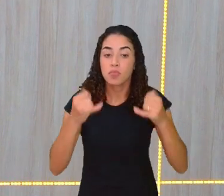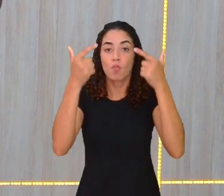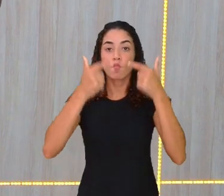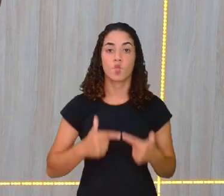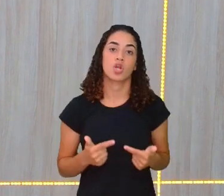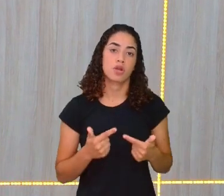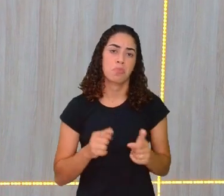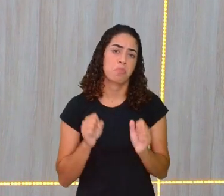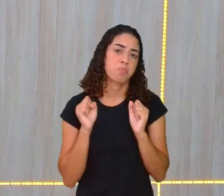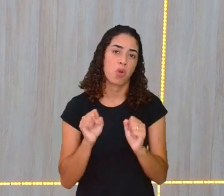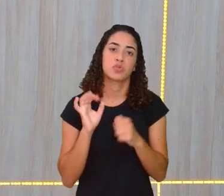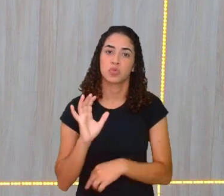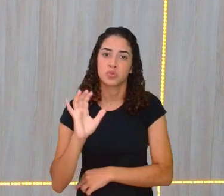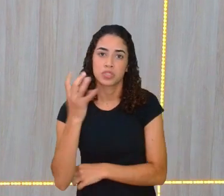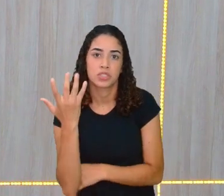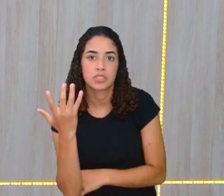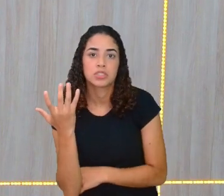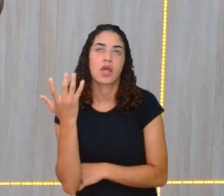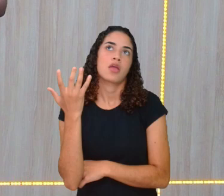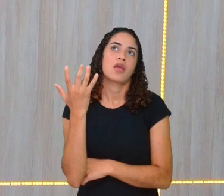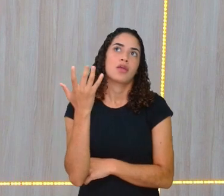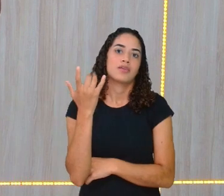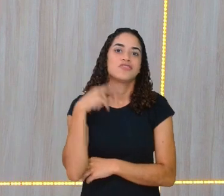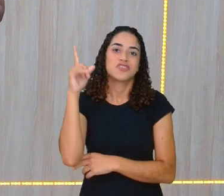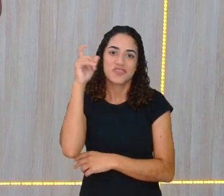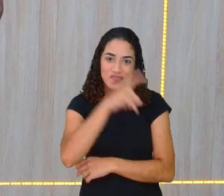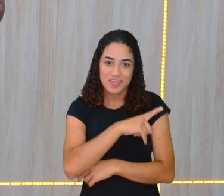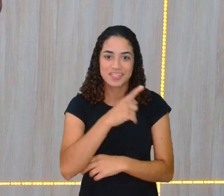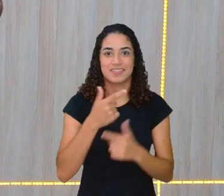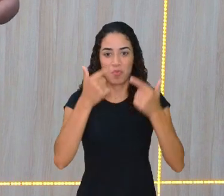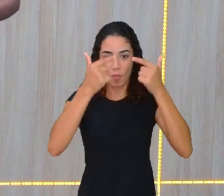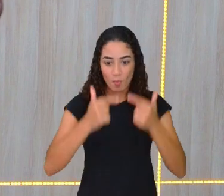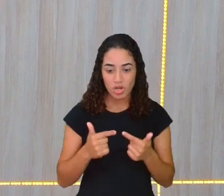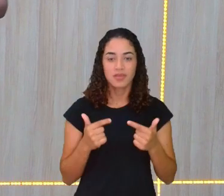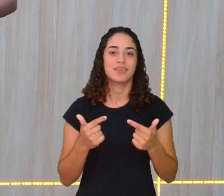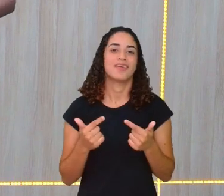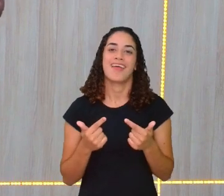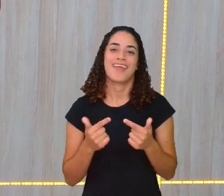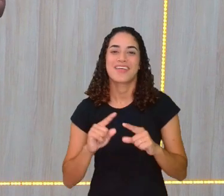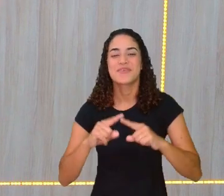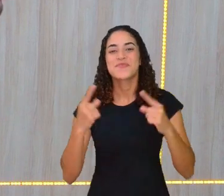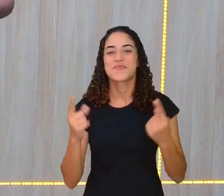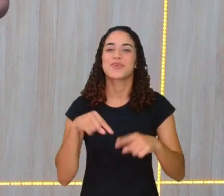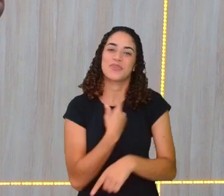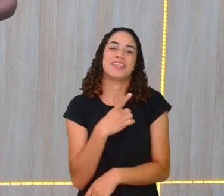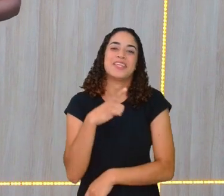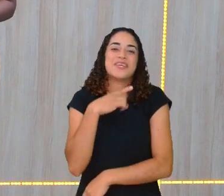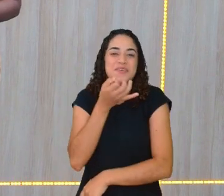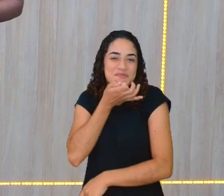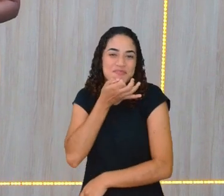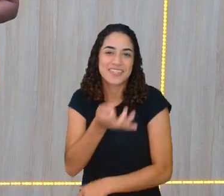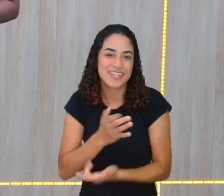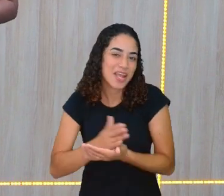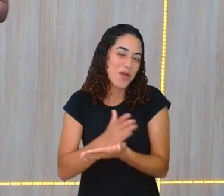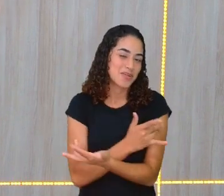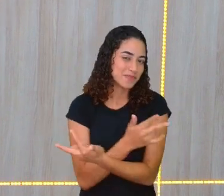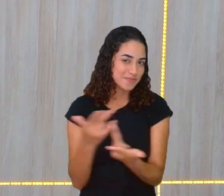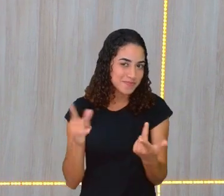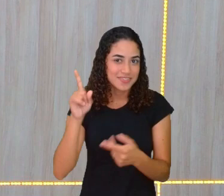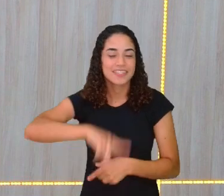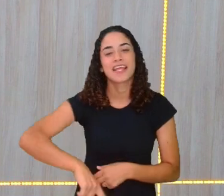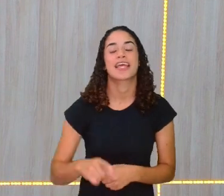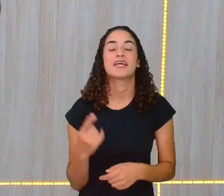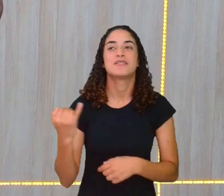embora em alguns momentos seja utópica, porque é material humano e a gente sempre tem alguma opinião sobre alguma coisa, né? Ela